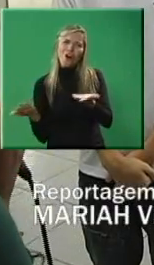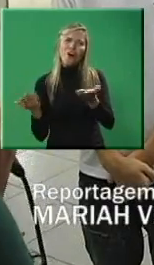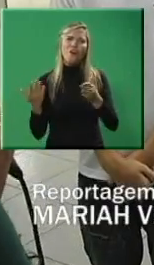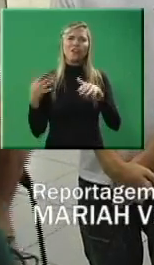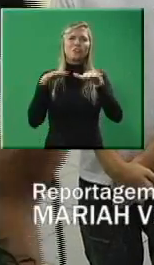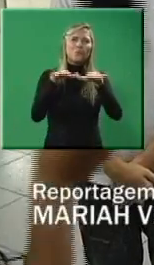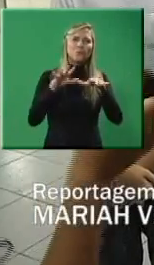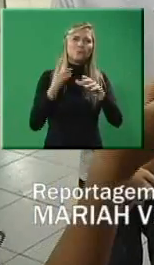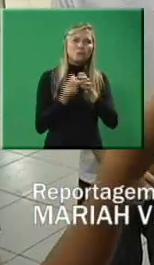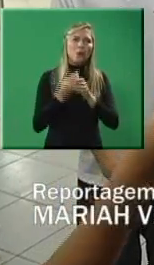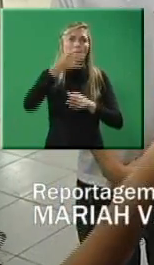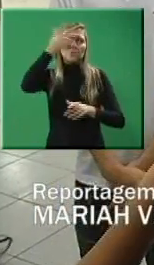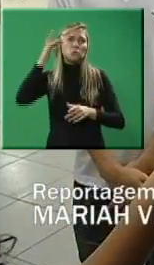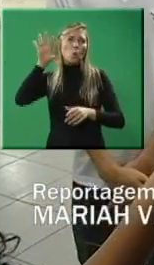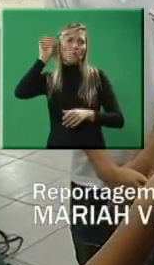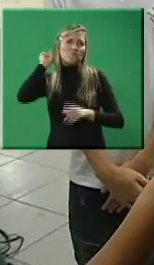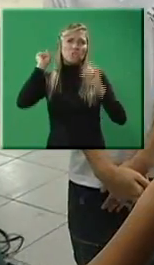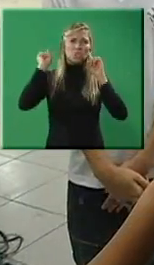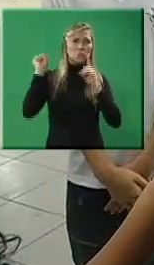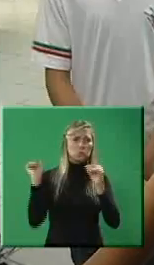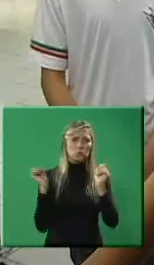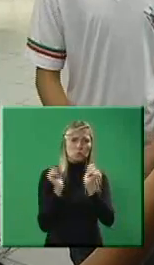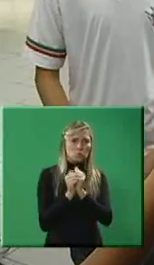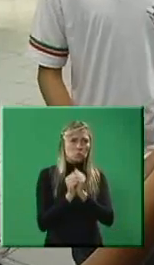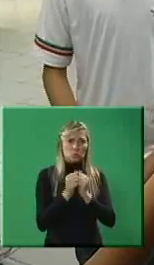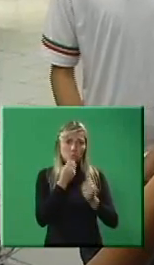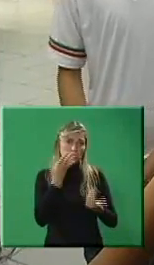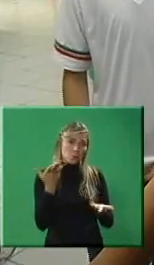que não são surdas?